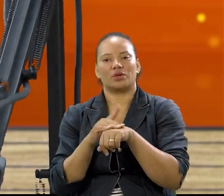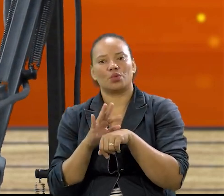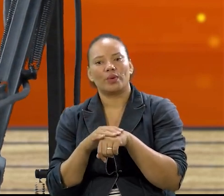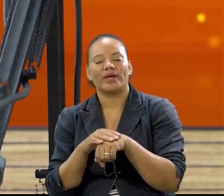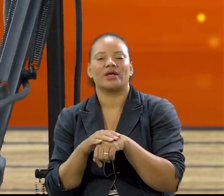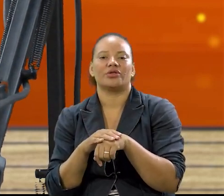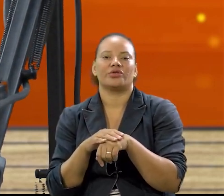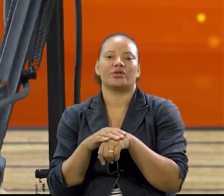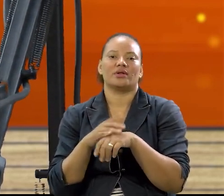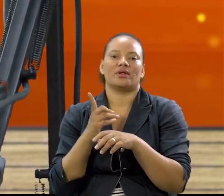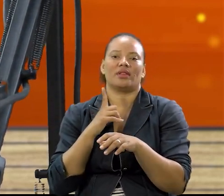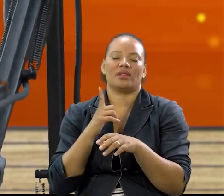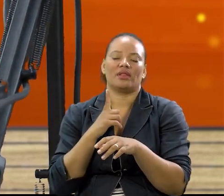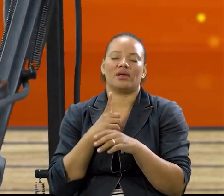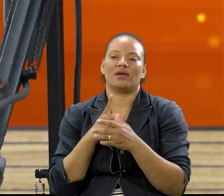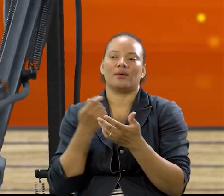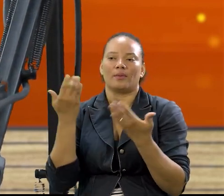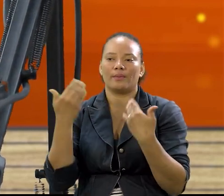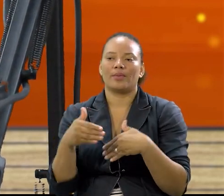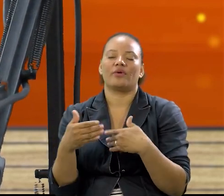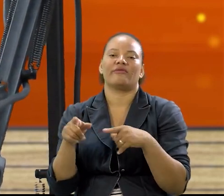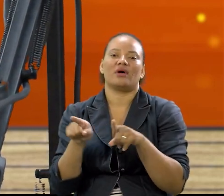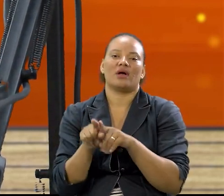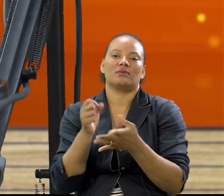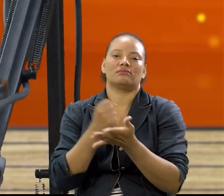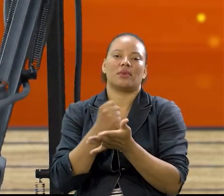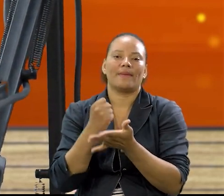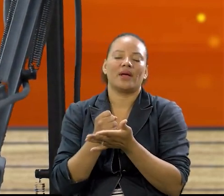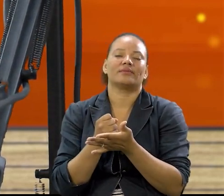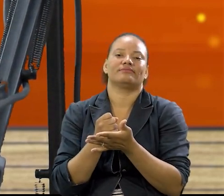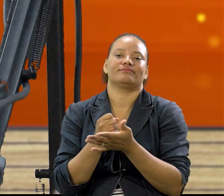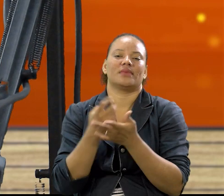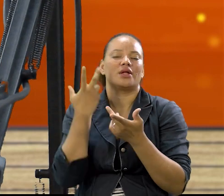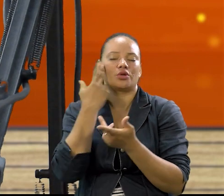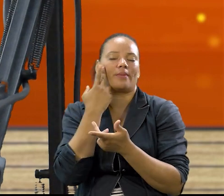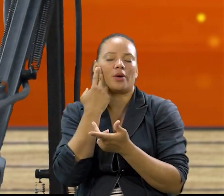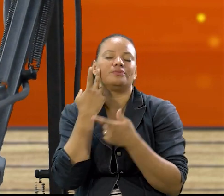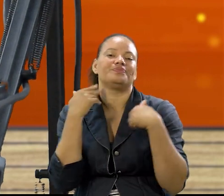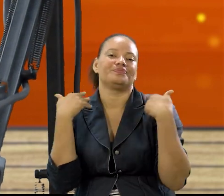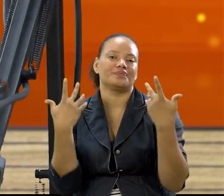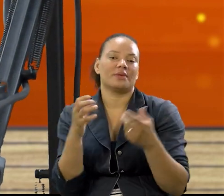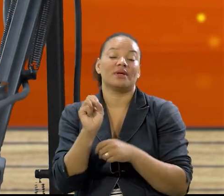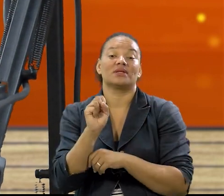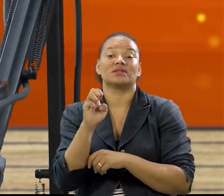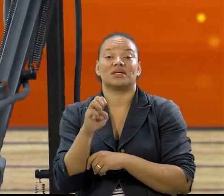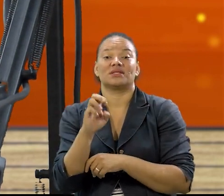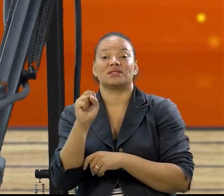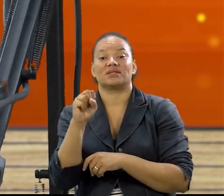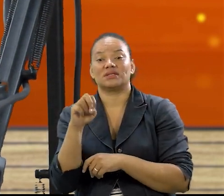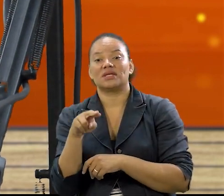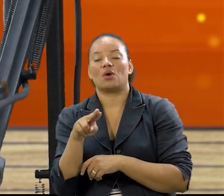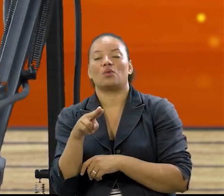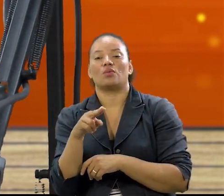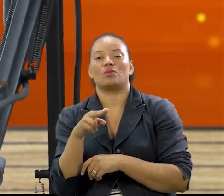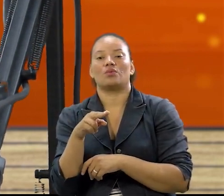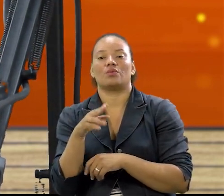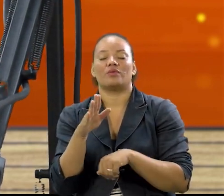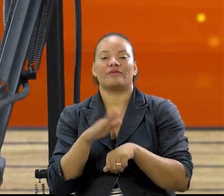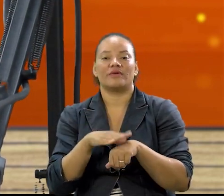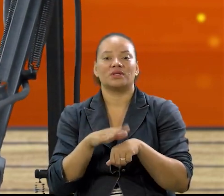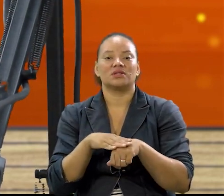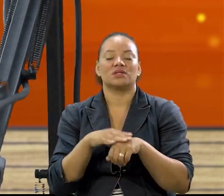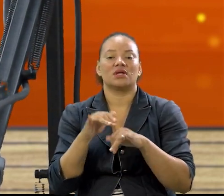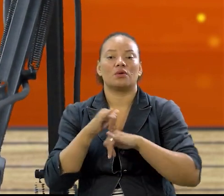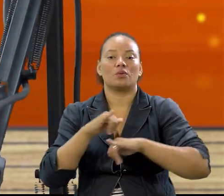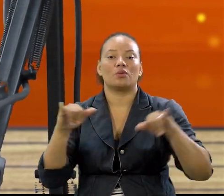adoecem que entra de atestados né e isso é é esse fluxo é normal e a cesal né recentemente Até